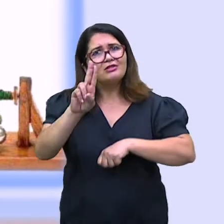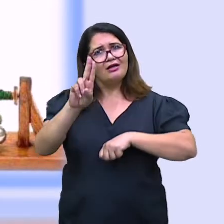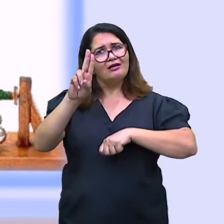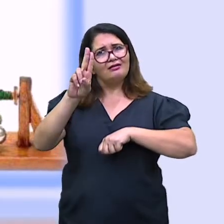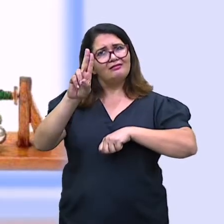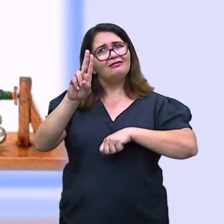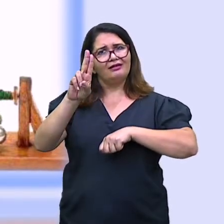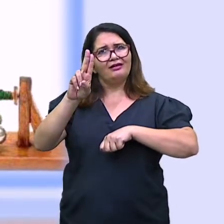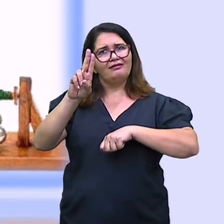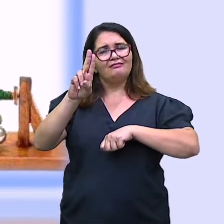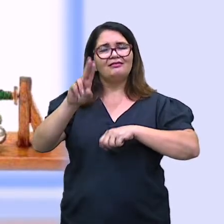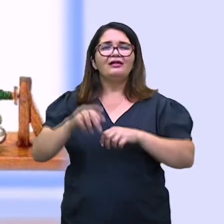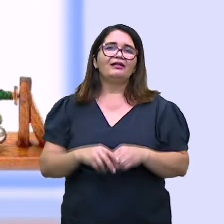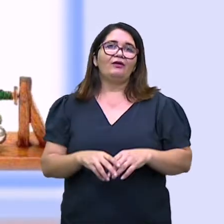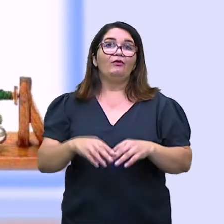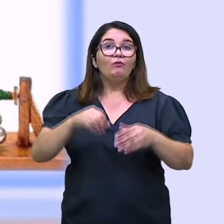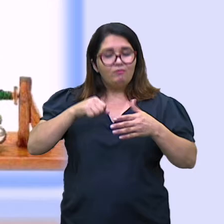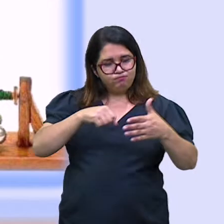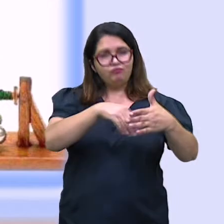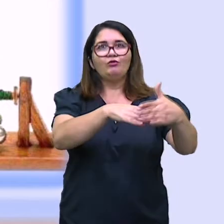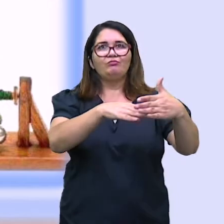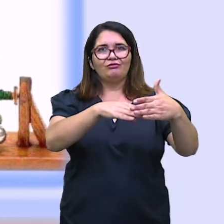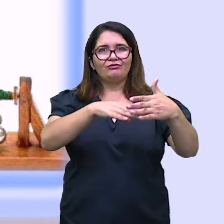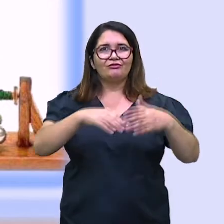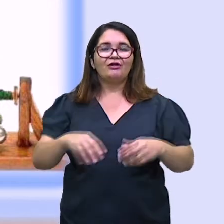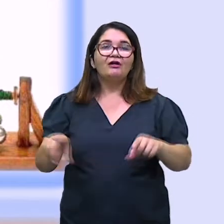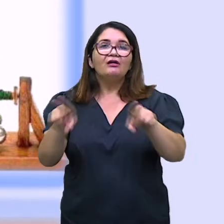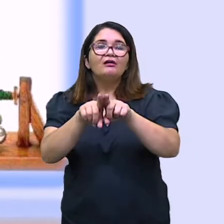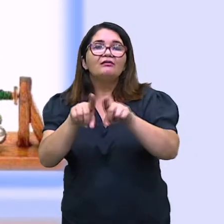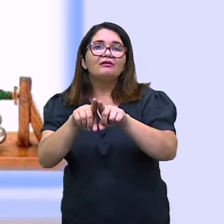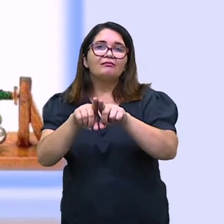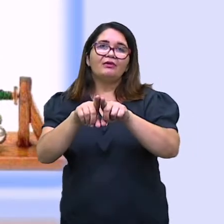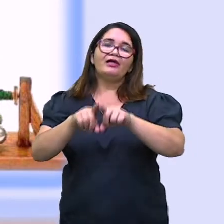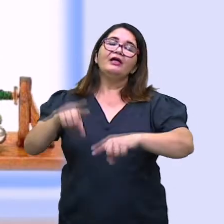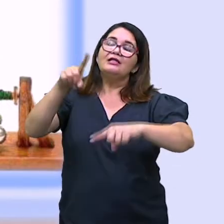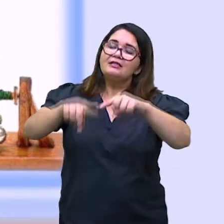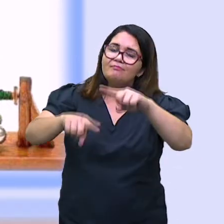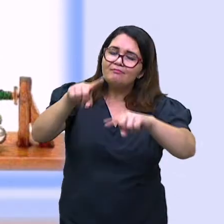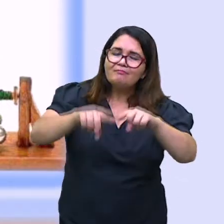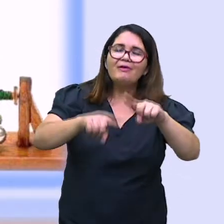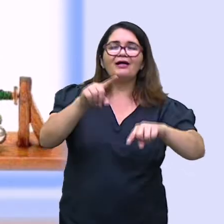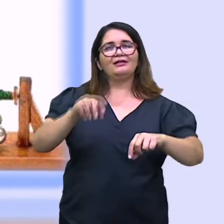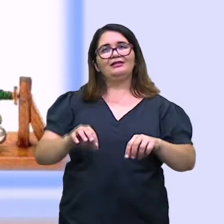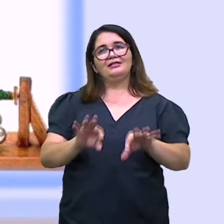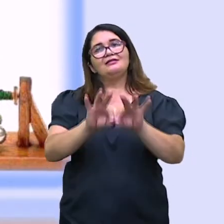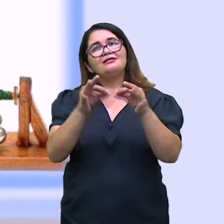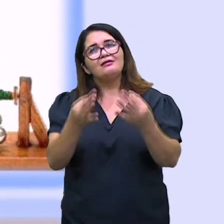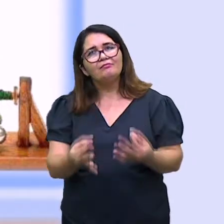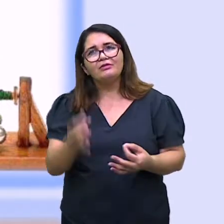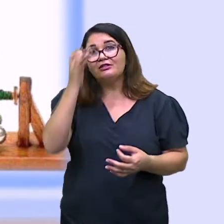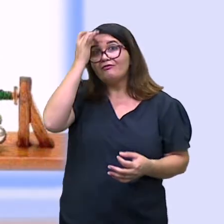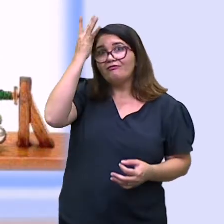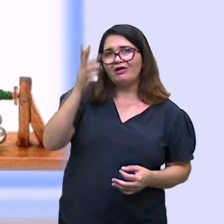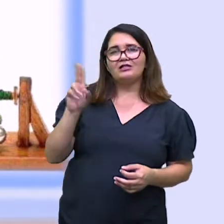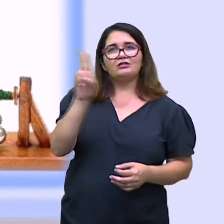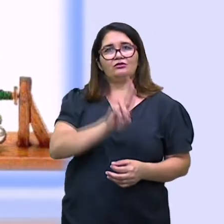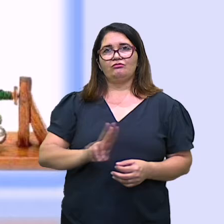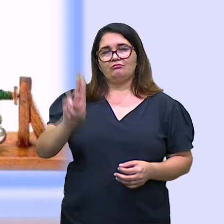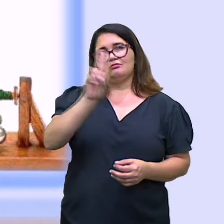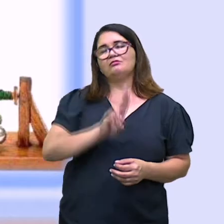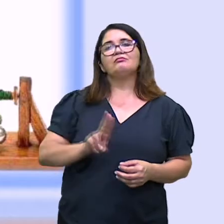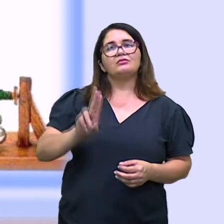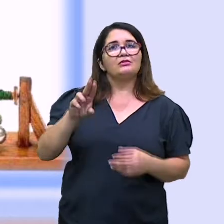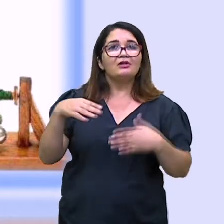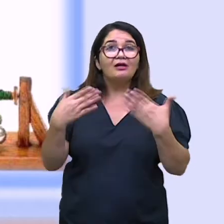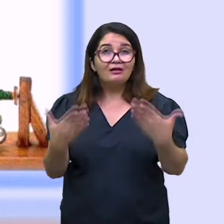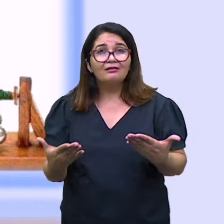uma chave de fendas. Tudo isso são máquinas simples. Eu preciso carregar algo, coloco